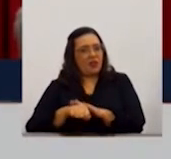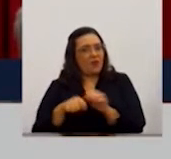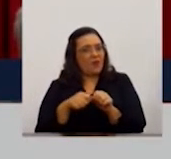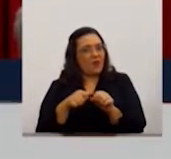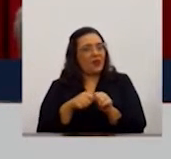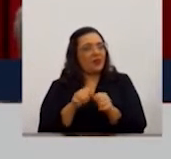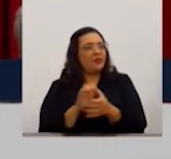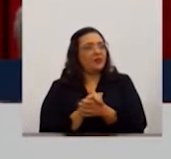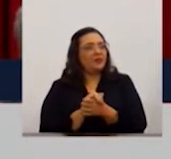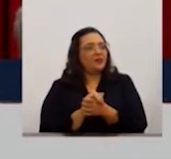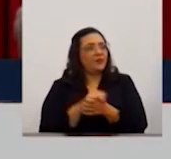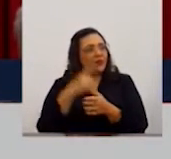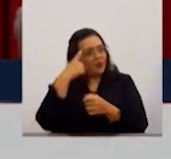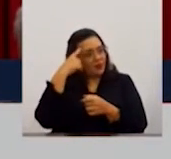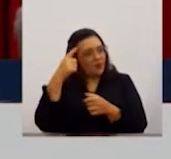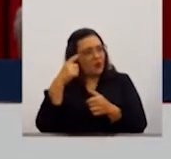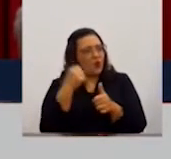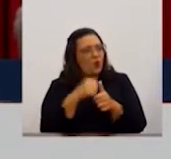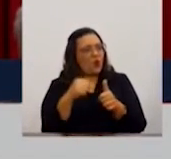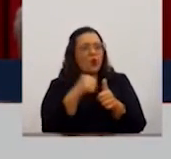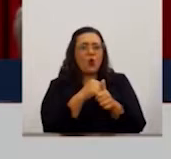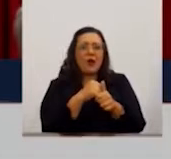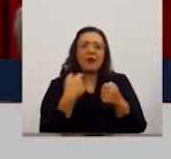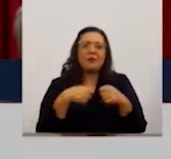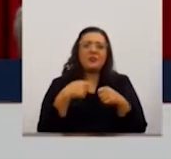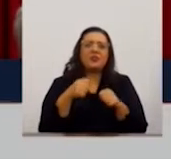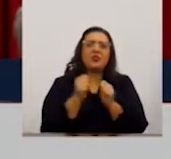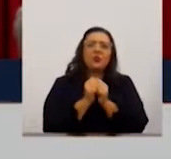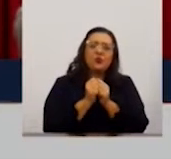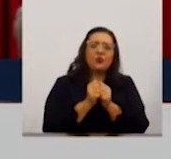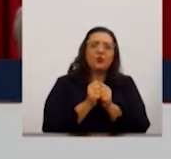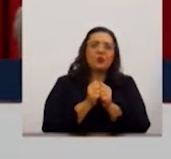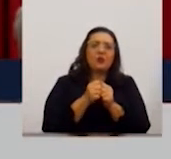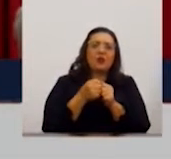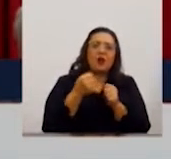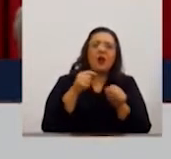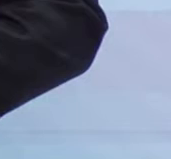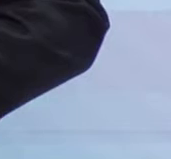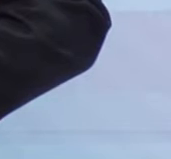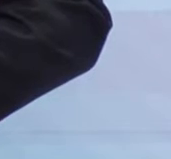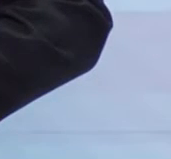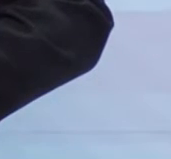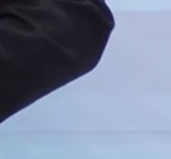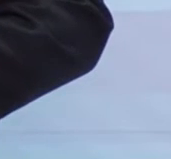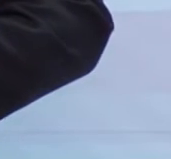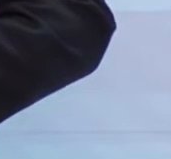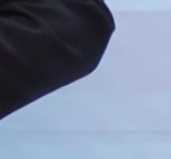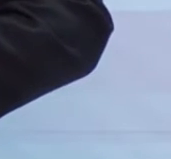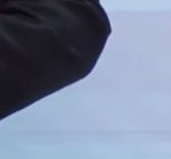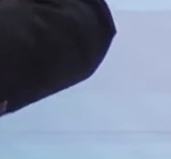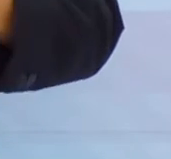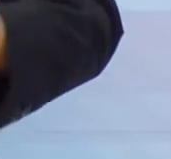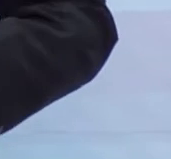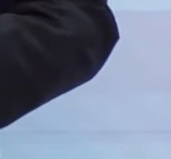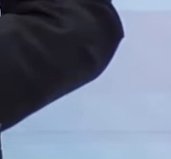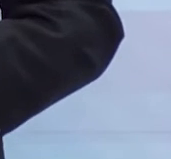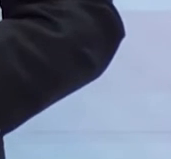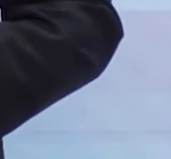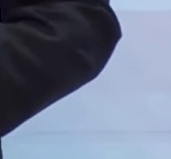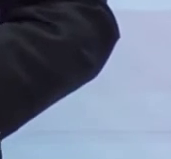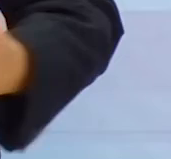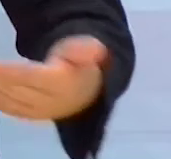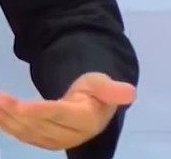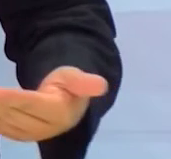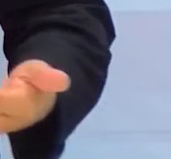violência. É ele que precisa de um acompanhamento, é ele que precisa de reeducação. A sessão na íntegra segue disponível